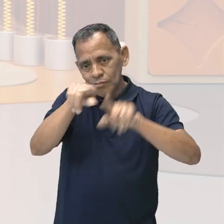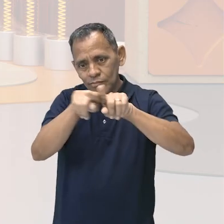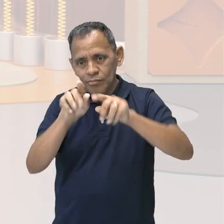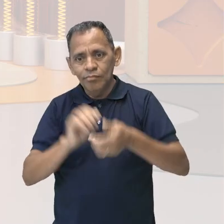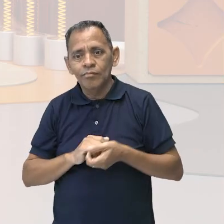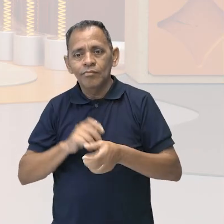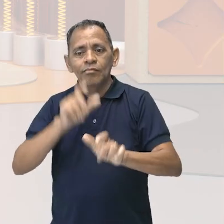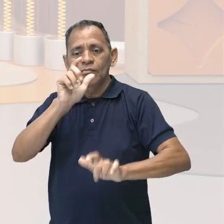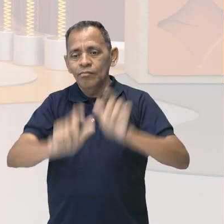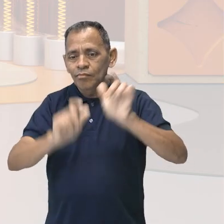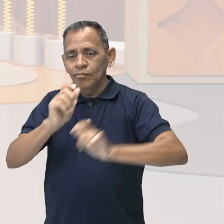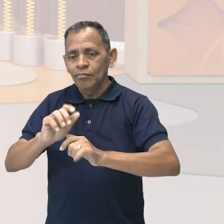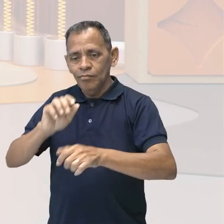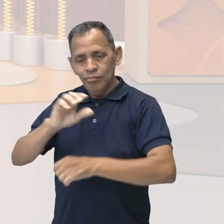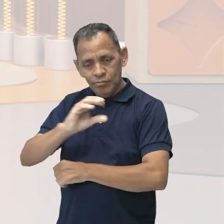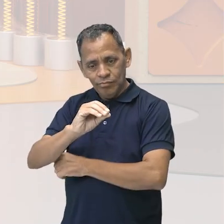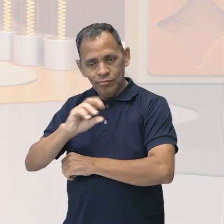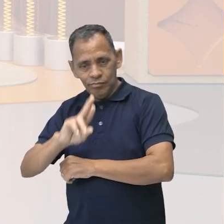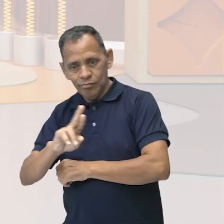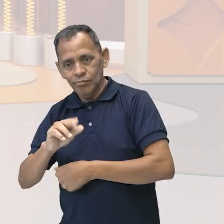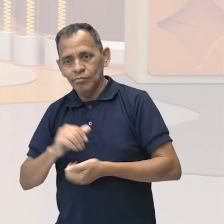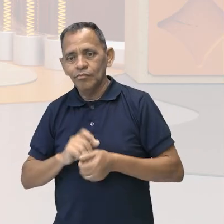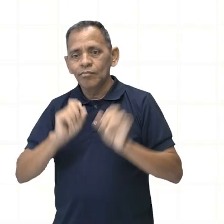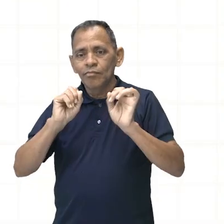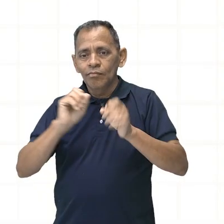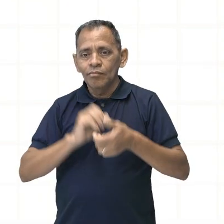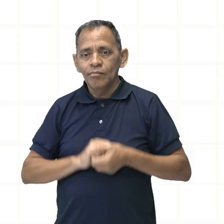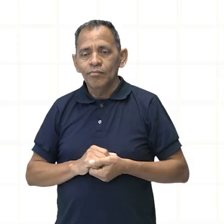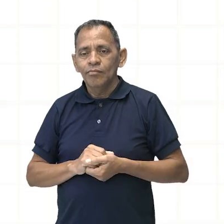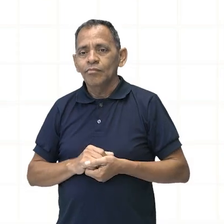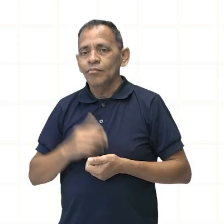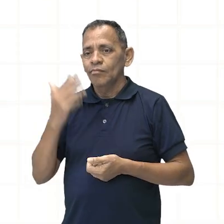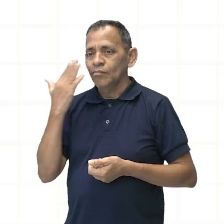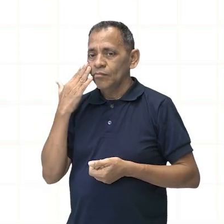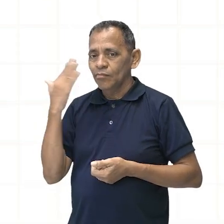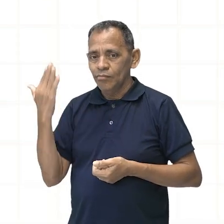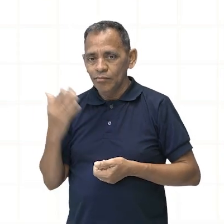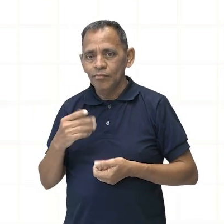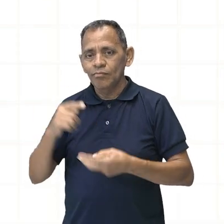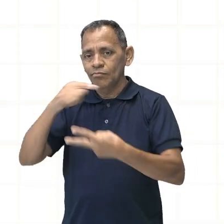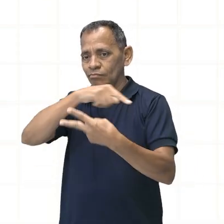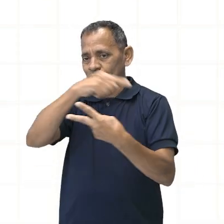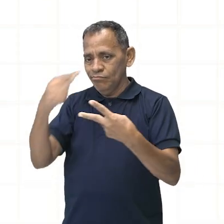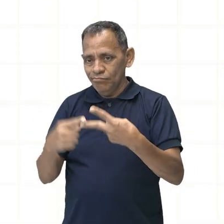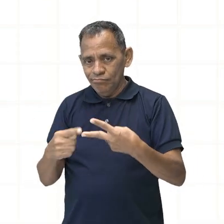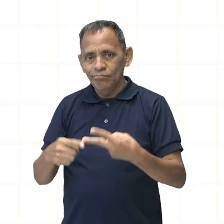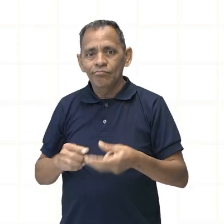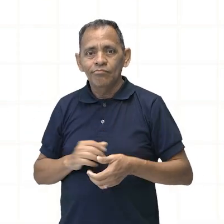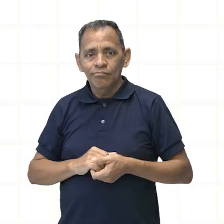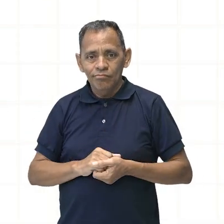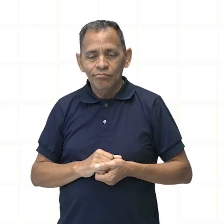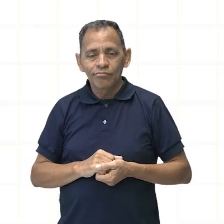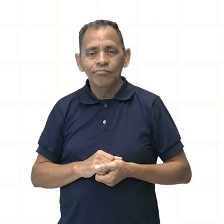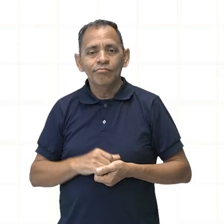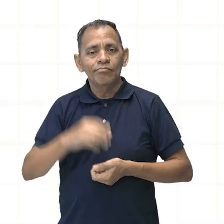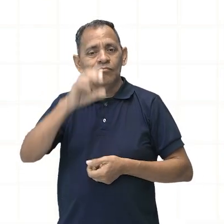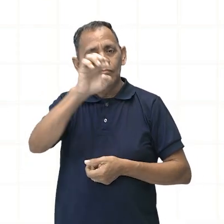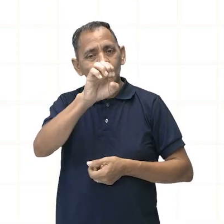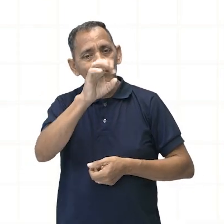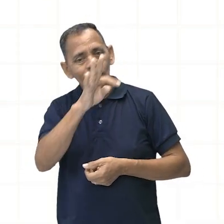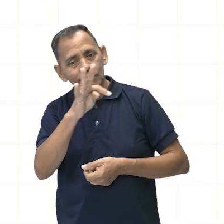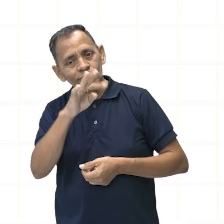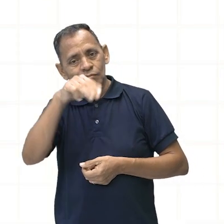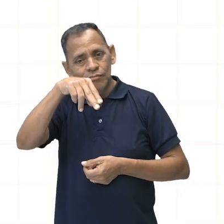civilizações orientais, que é o etnocentrismo e o eurocentrismo, certo? O